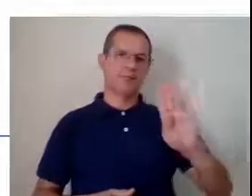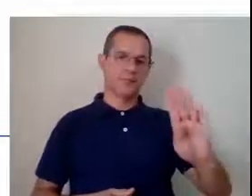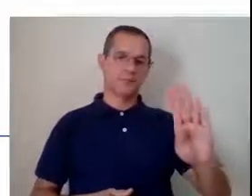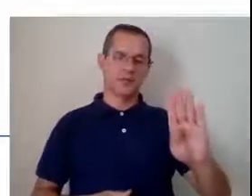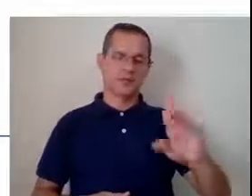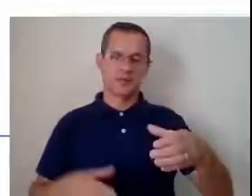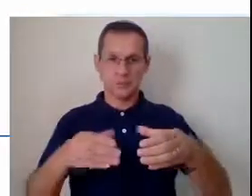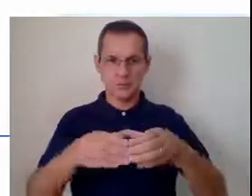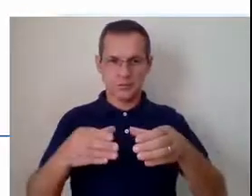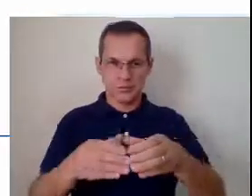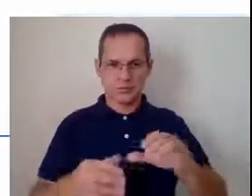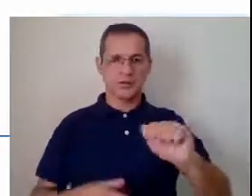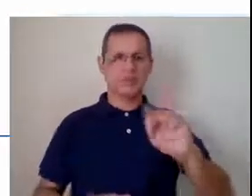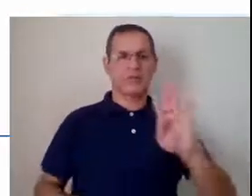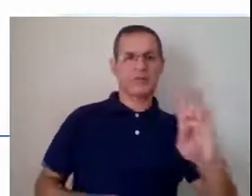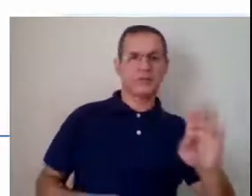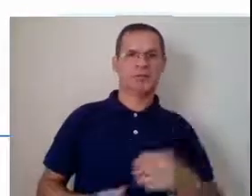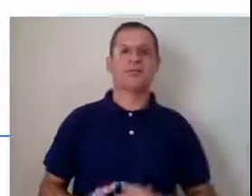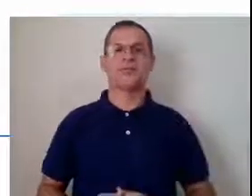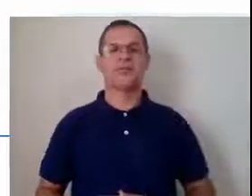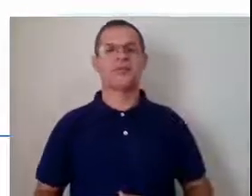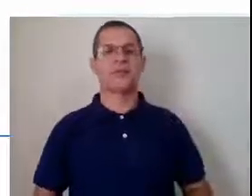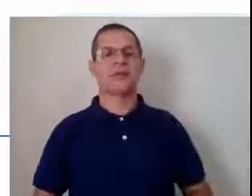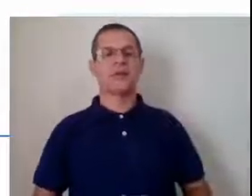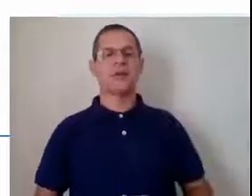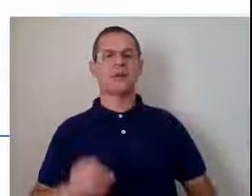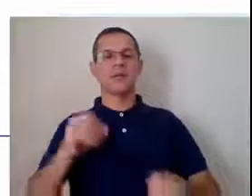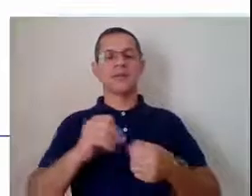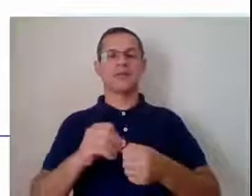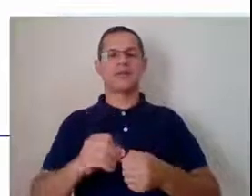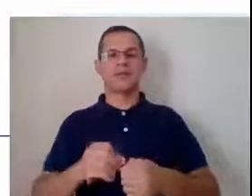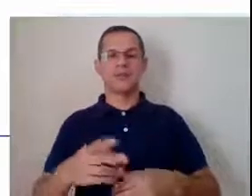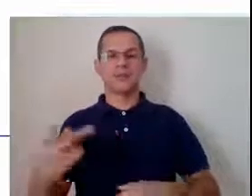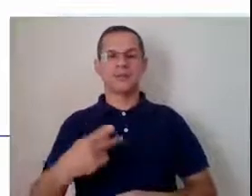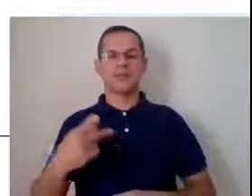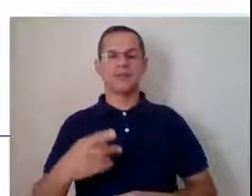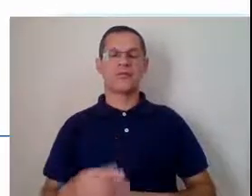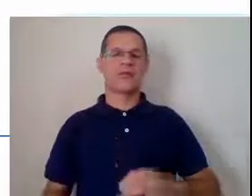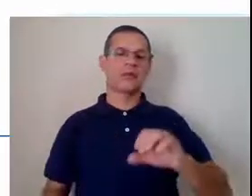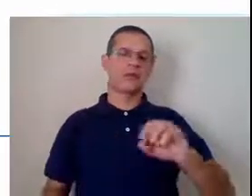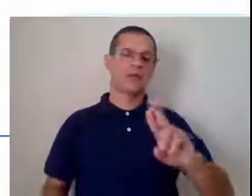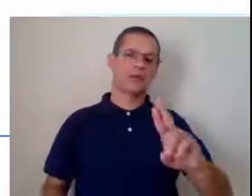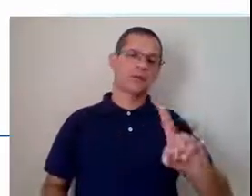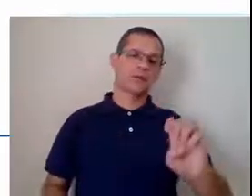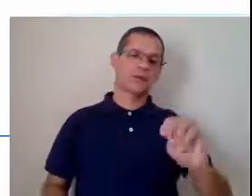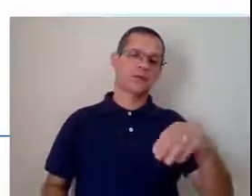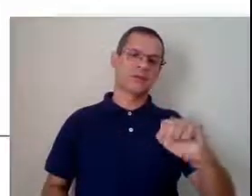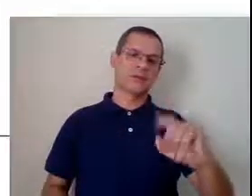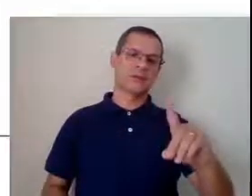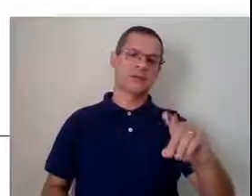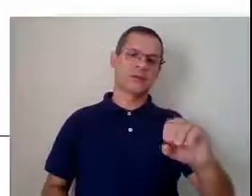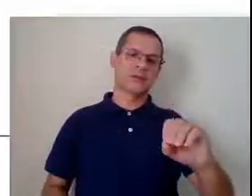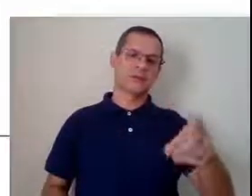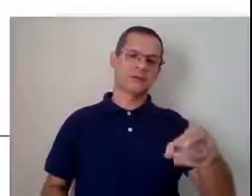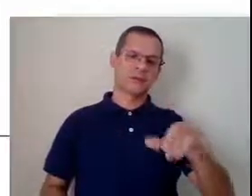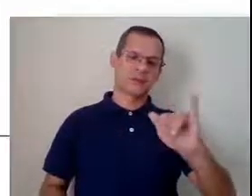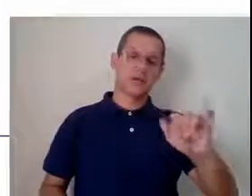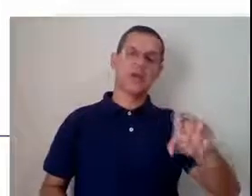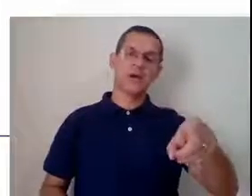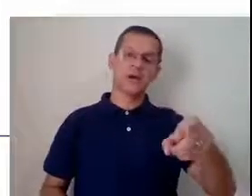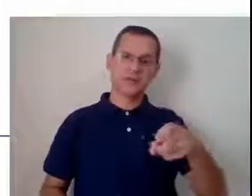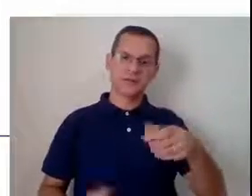dos conjuntos A e B, e é formado pelos pares ordenados X e Y, com